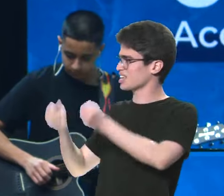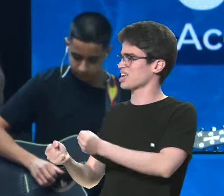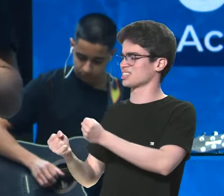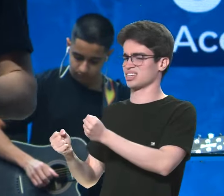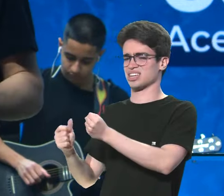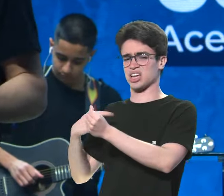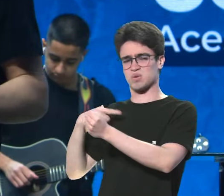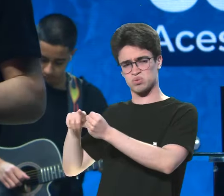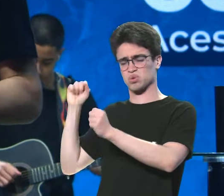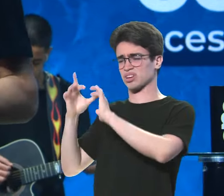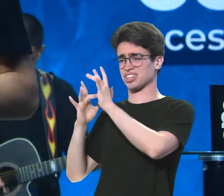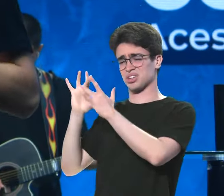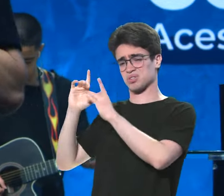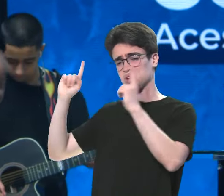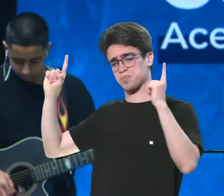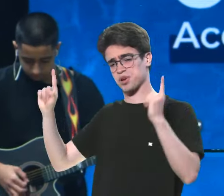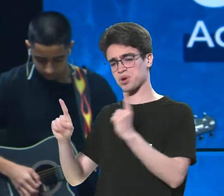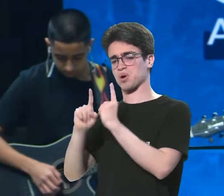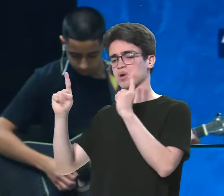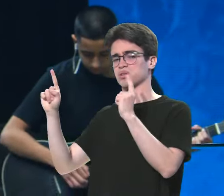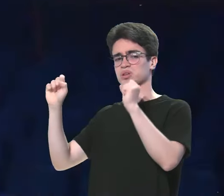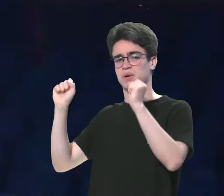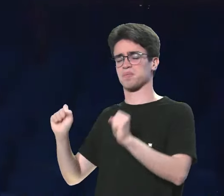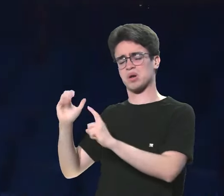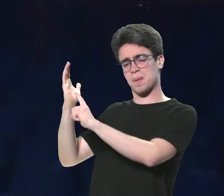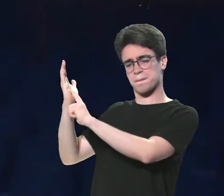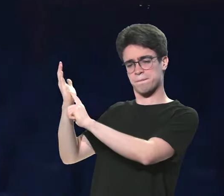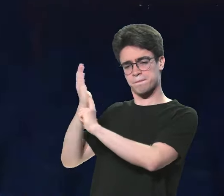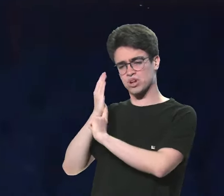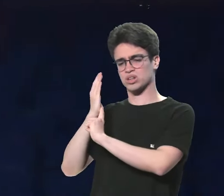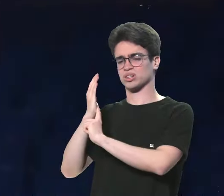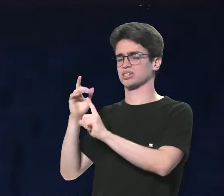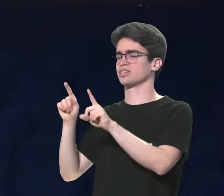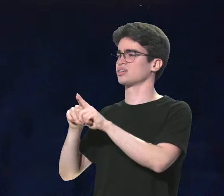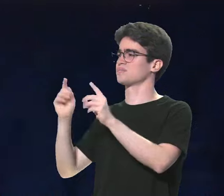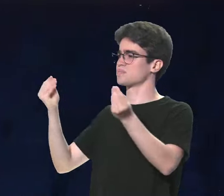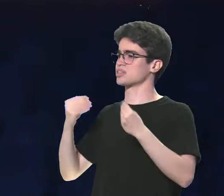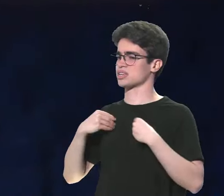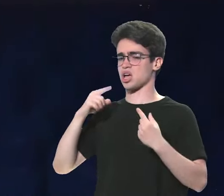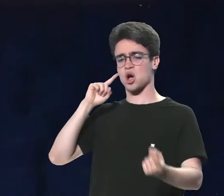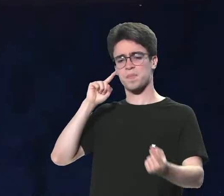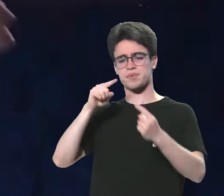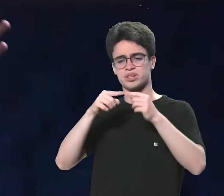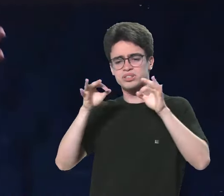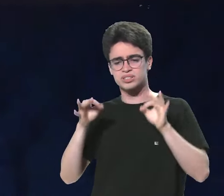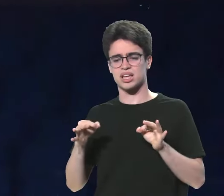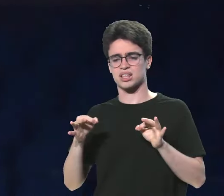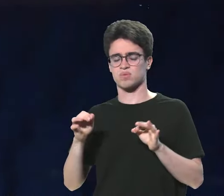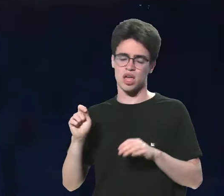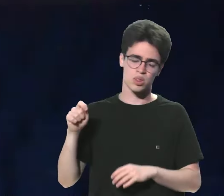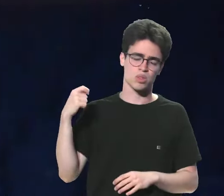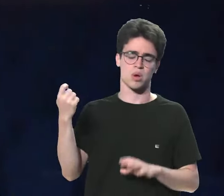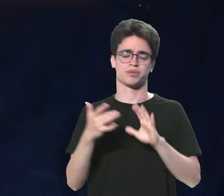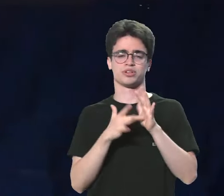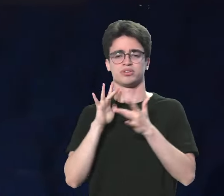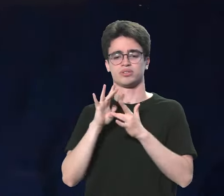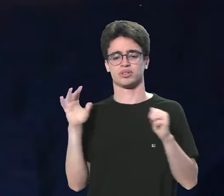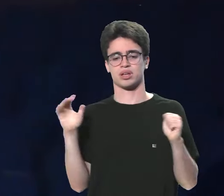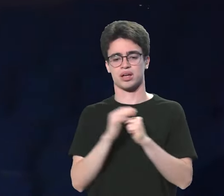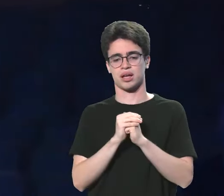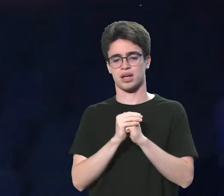me encontrar com o Senhor Jesus se revela a mim e me dá o meu propósito em nome de Jesus